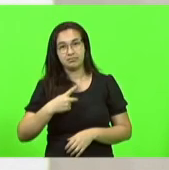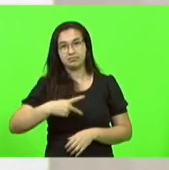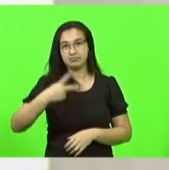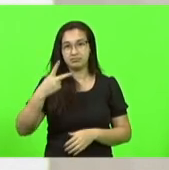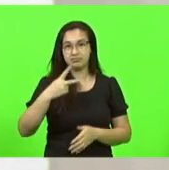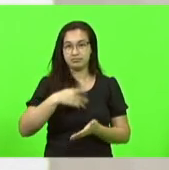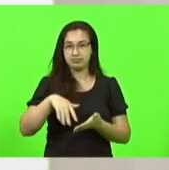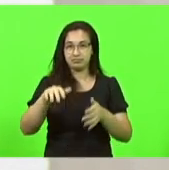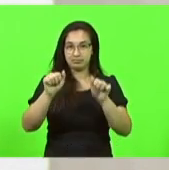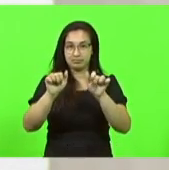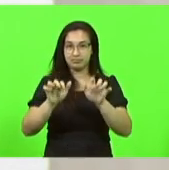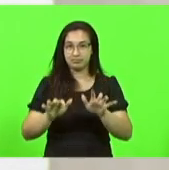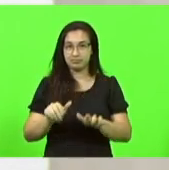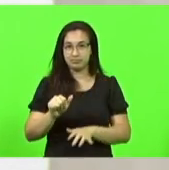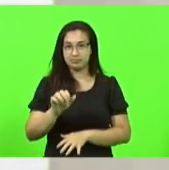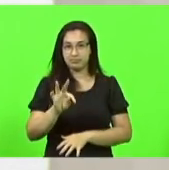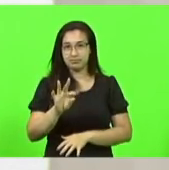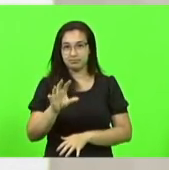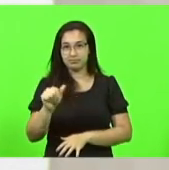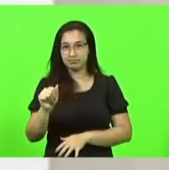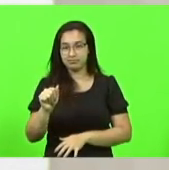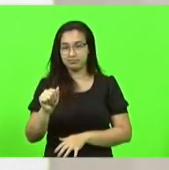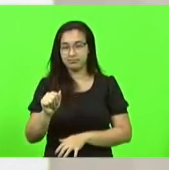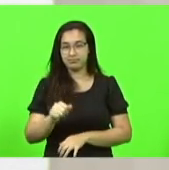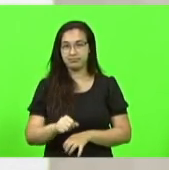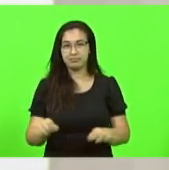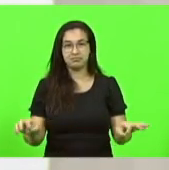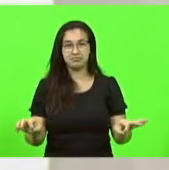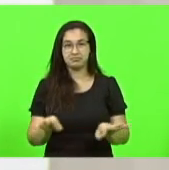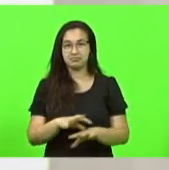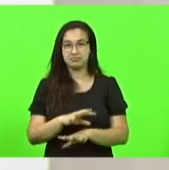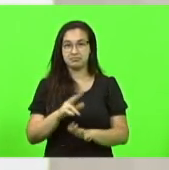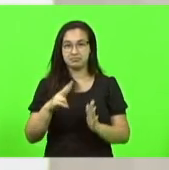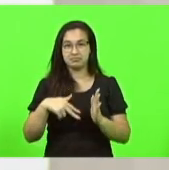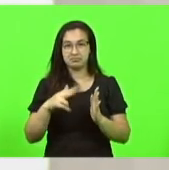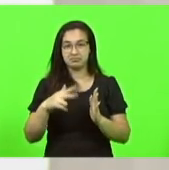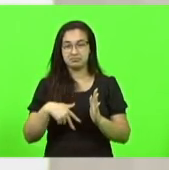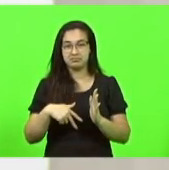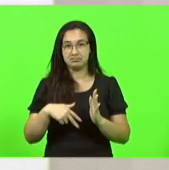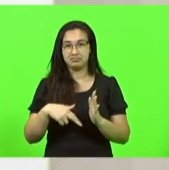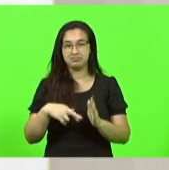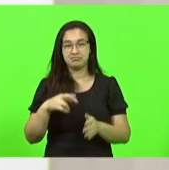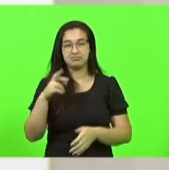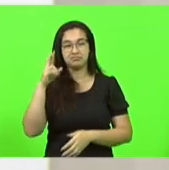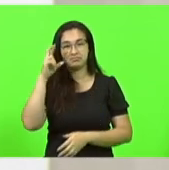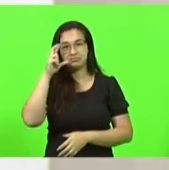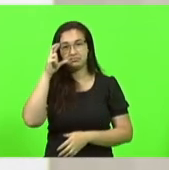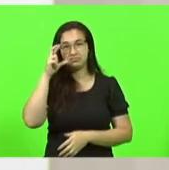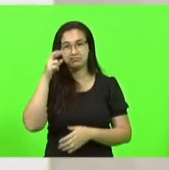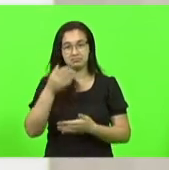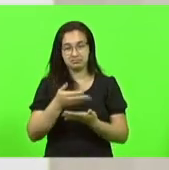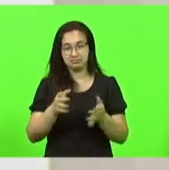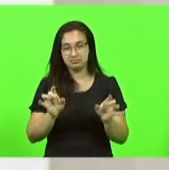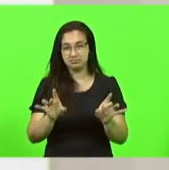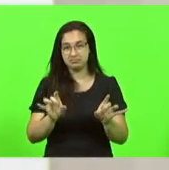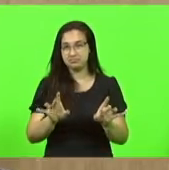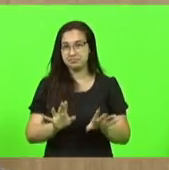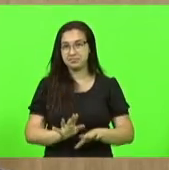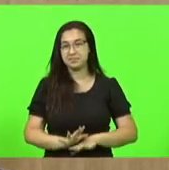secretário lavrou a presente ata. Senhor presidente, Ricardo Alba, era o que nós tínhamos para hoje.